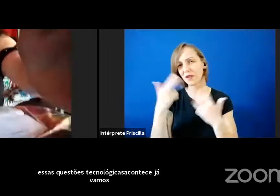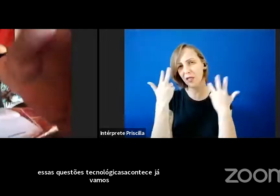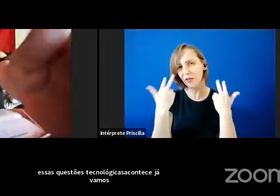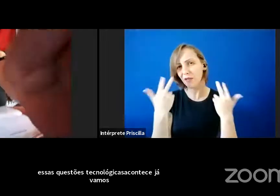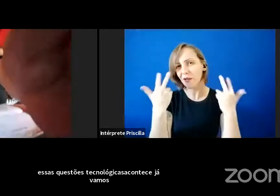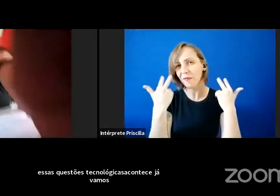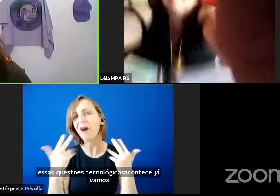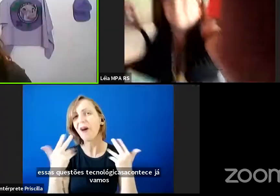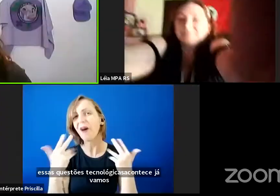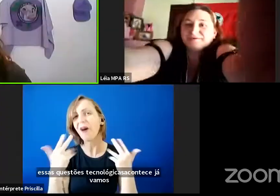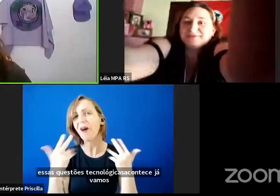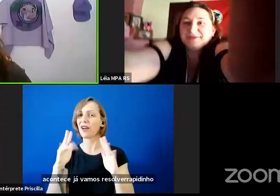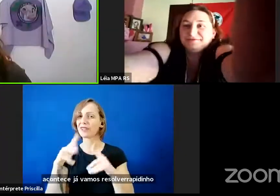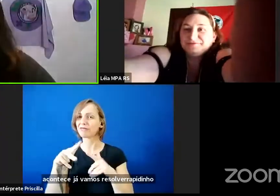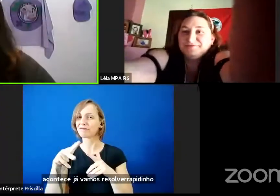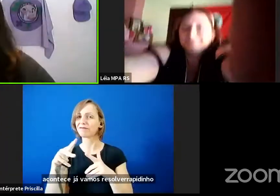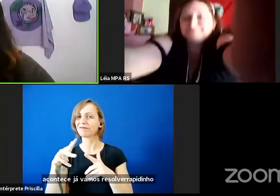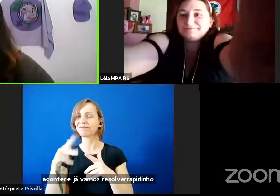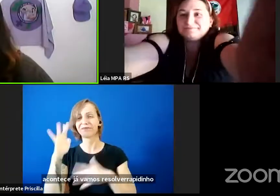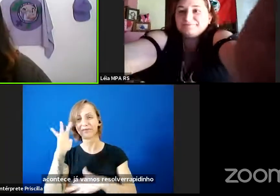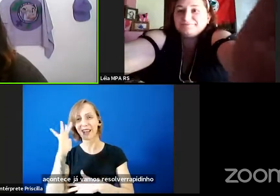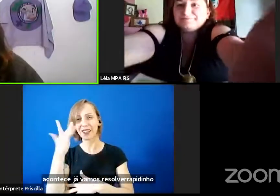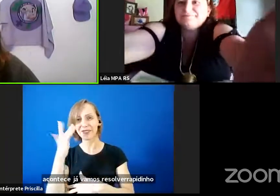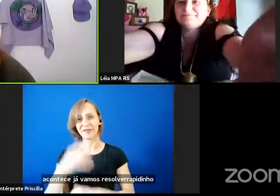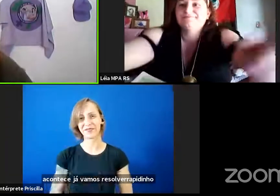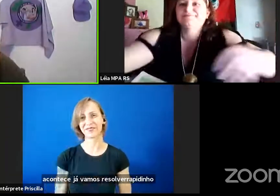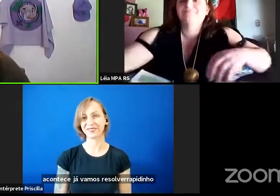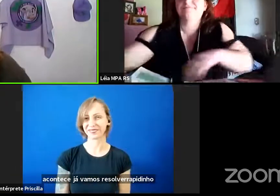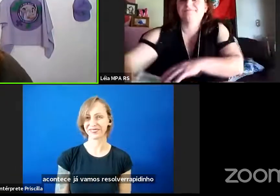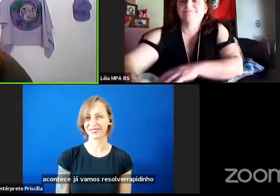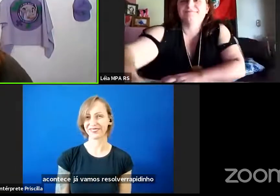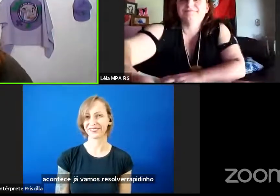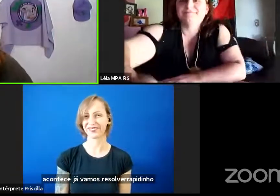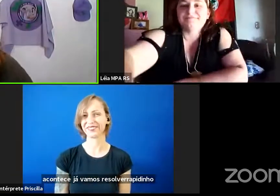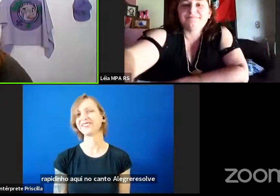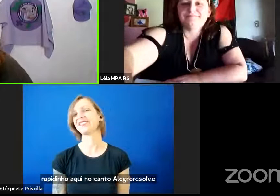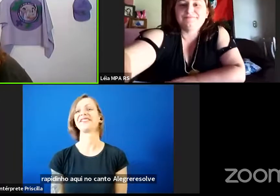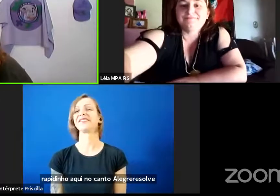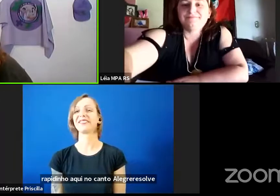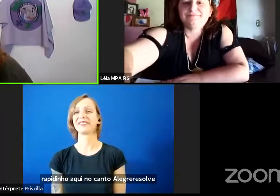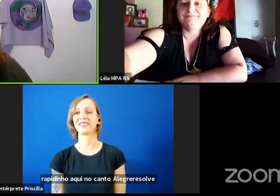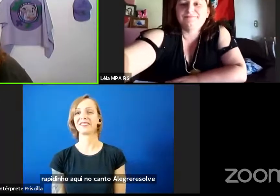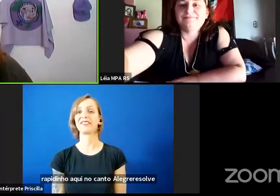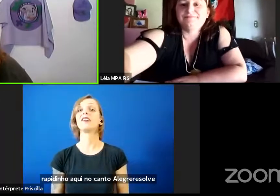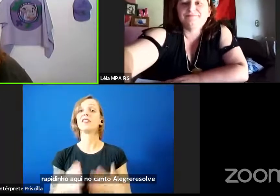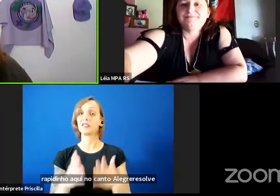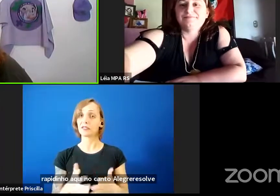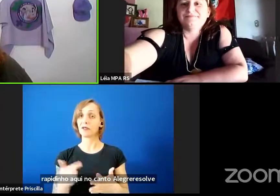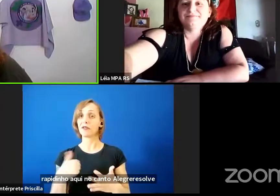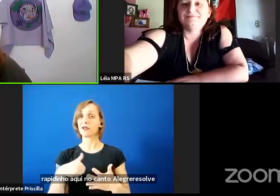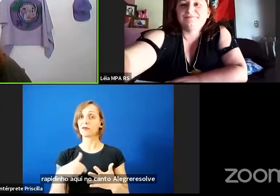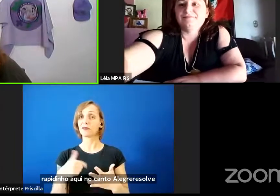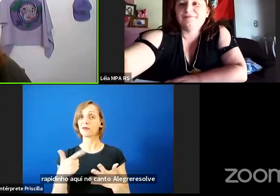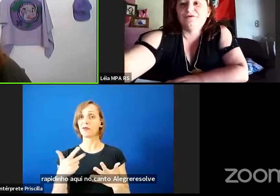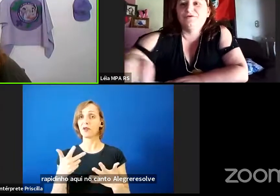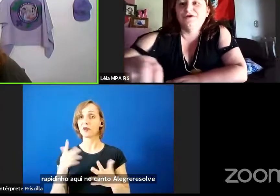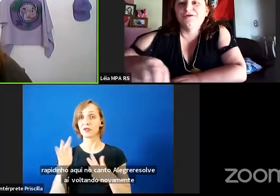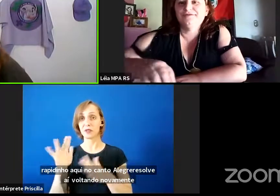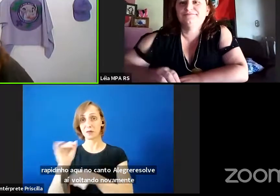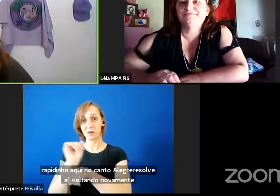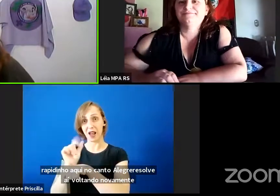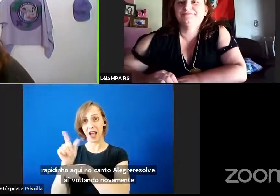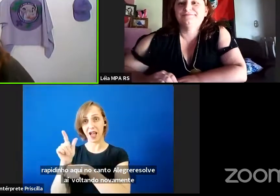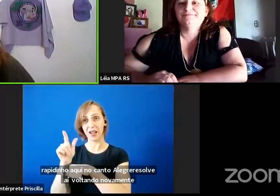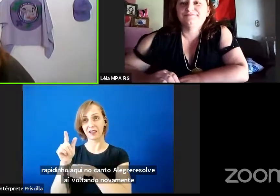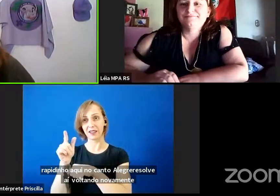rapidinho aqui. Enquanto a Leia resolve aí, vou dando novamente alguns detalhes. Oi. A